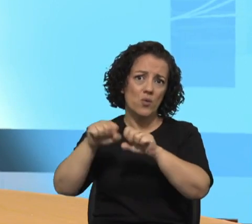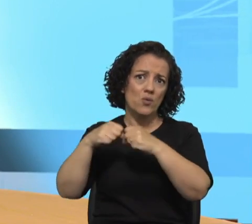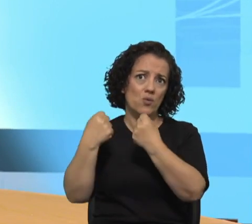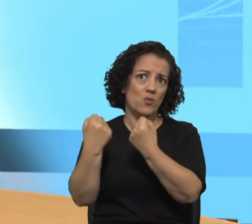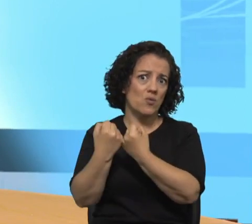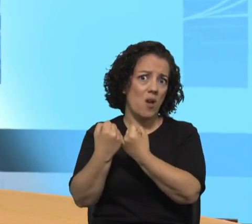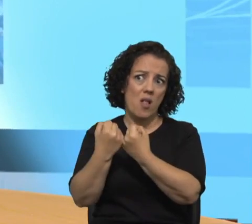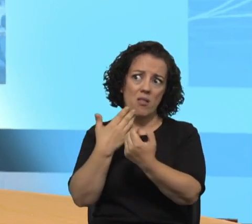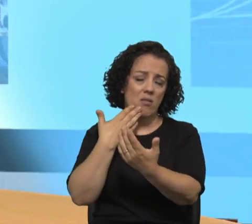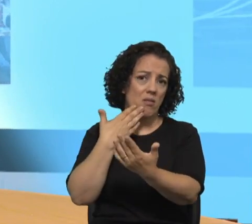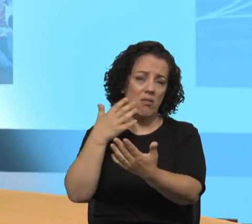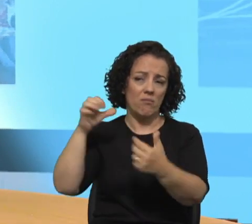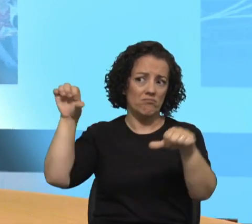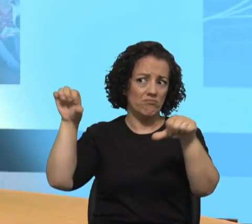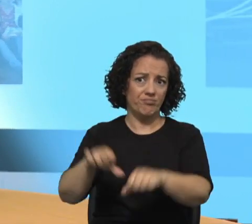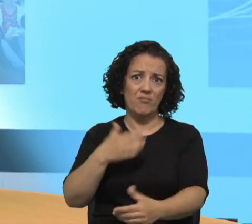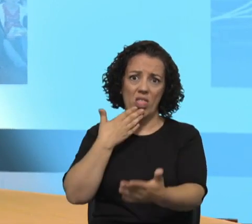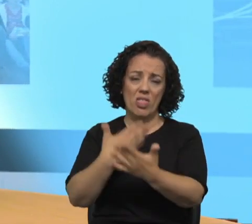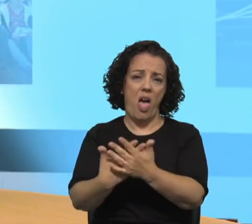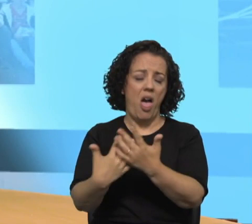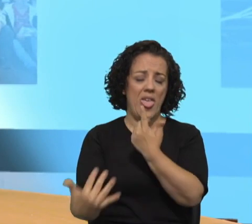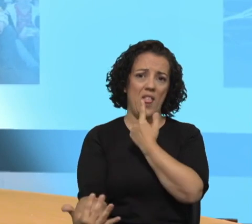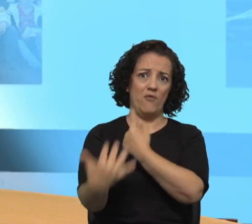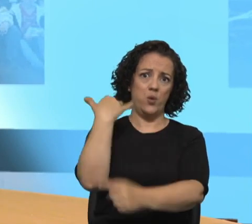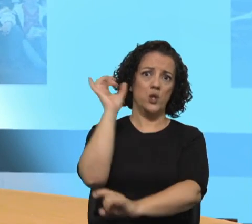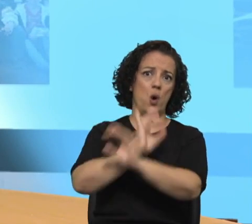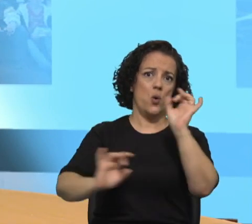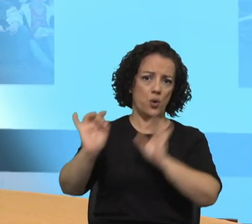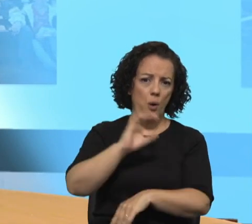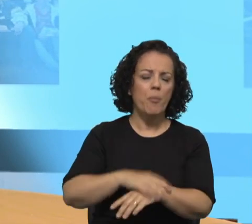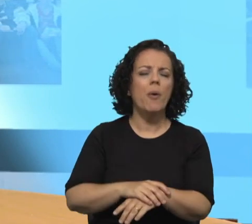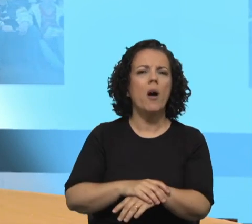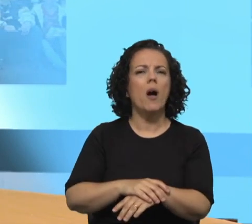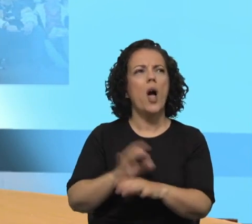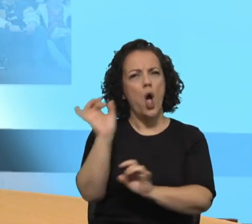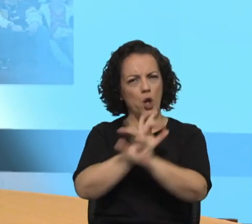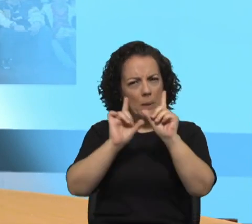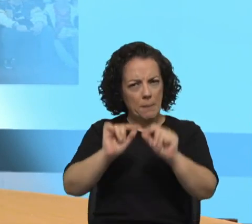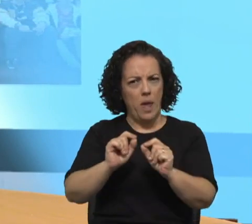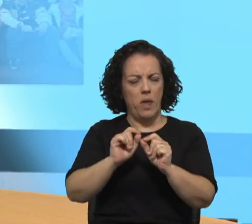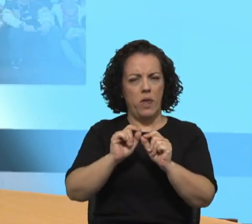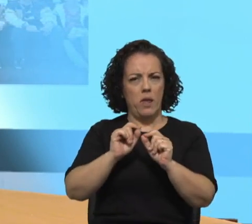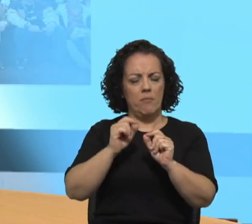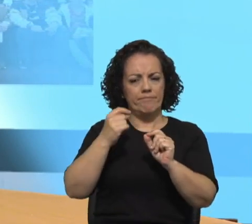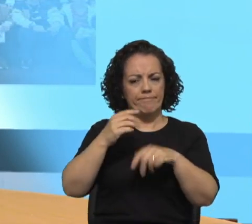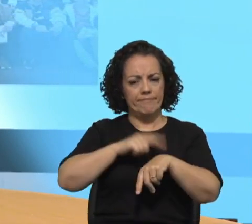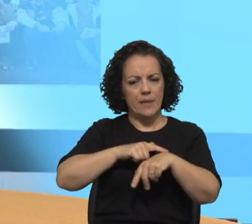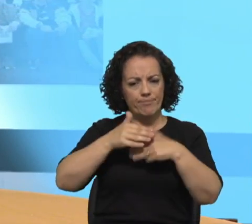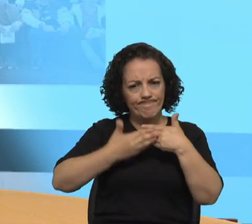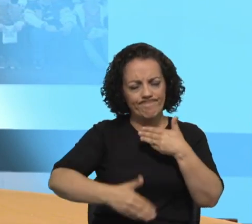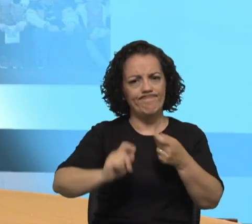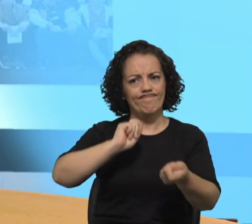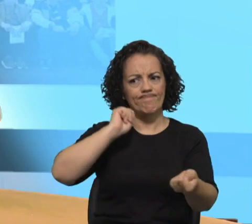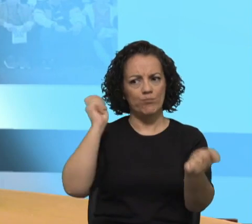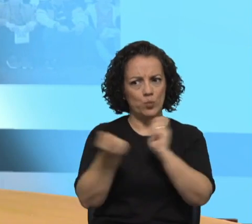continente. Também aqui há uma mudança, há um novo ciclo na Europa que será necessário pôr fim de